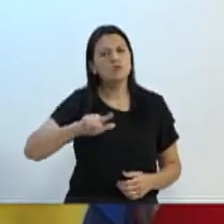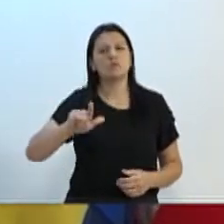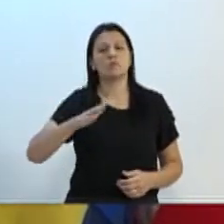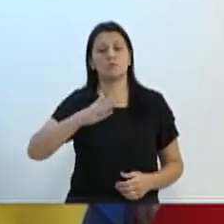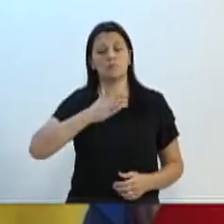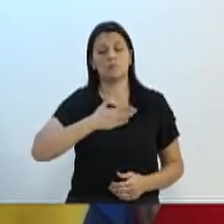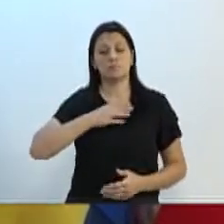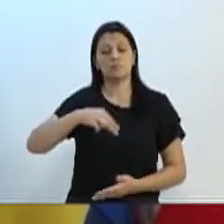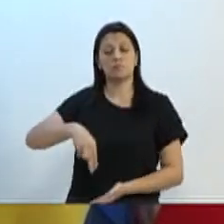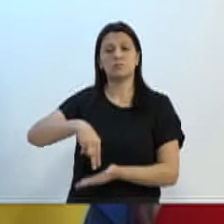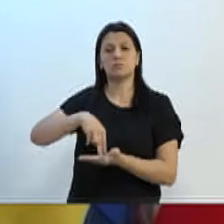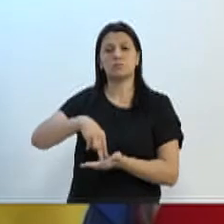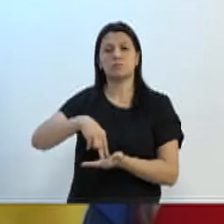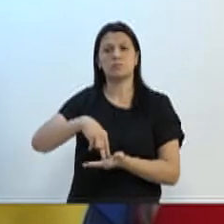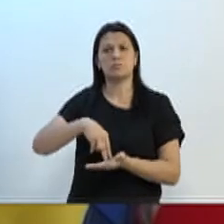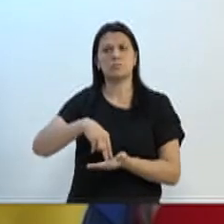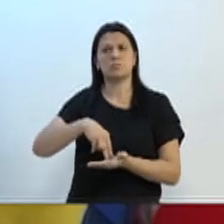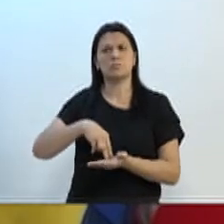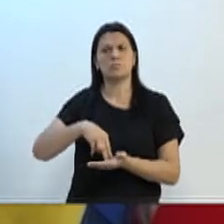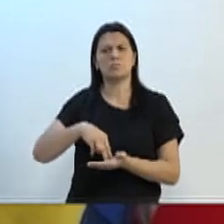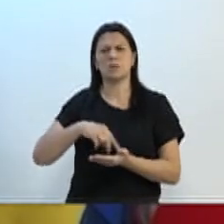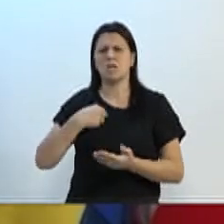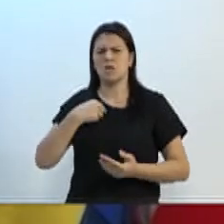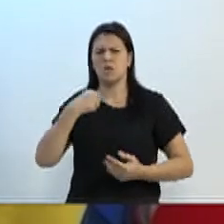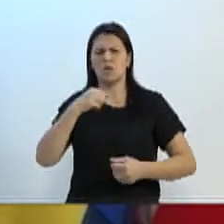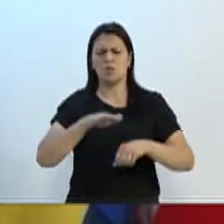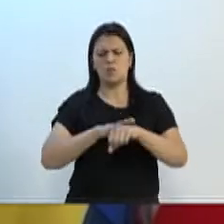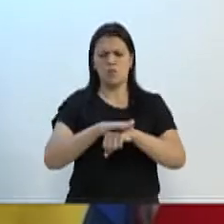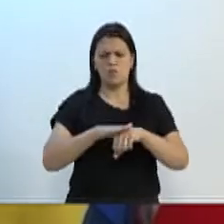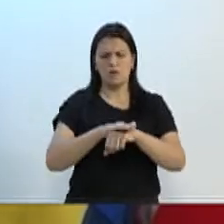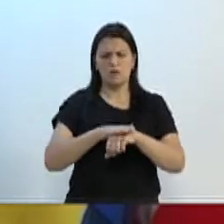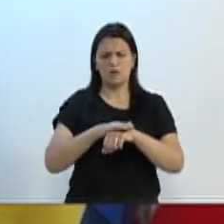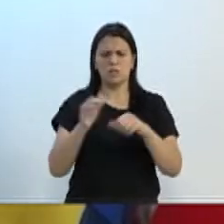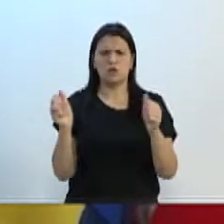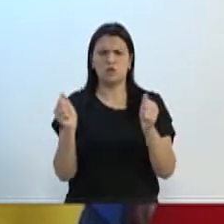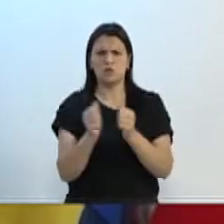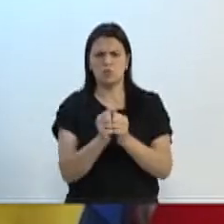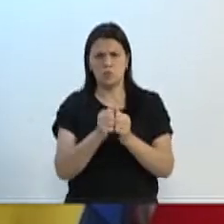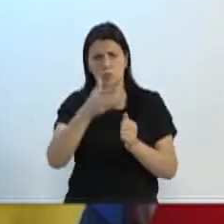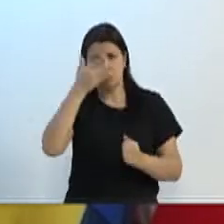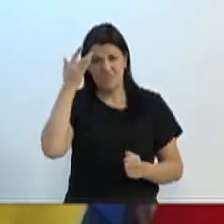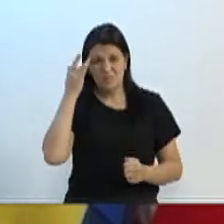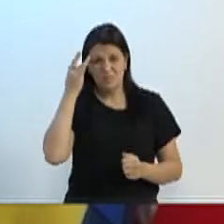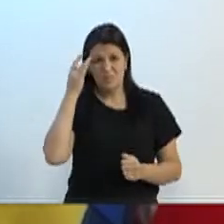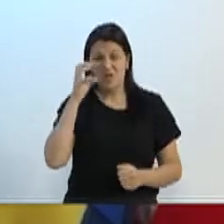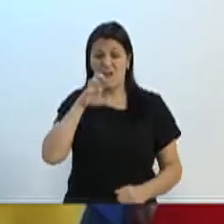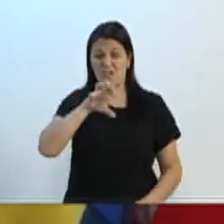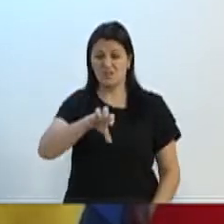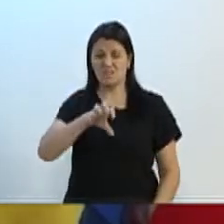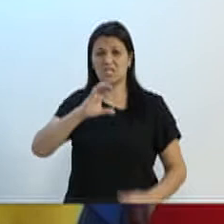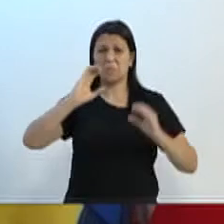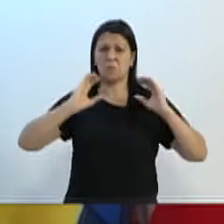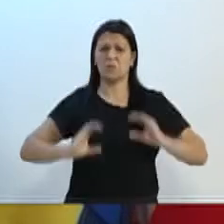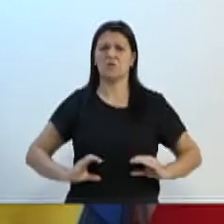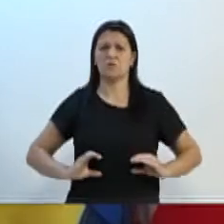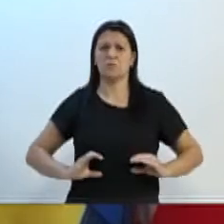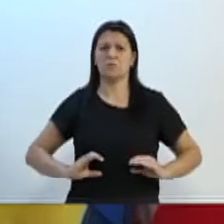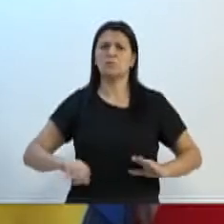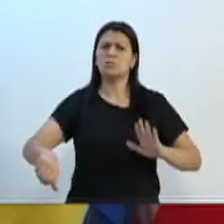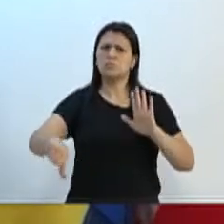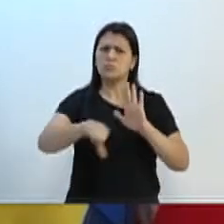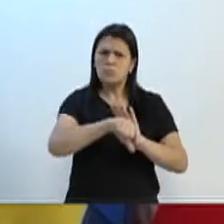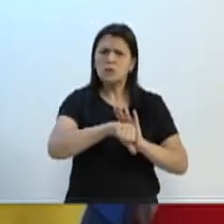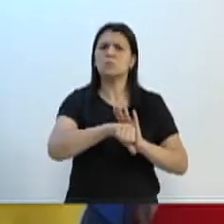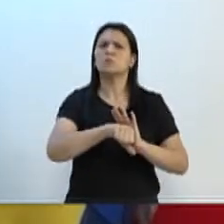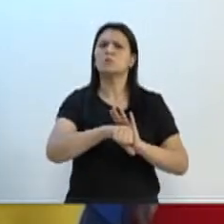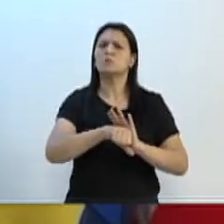na minha posição eu não vou dialogar, não vou estar junto com gente que tem esse tipo de posicionamento. Isso daí é crime, e